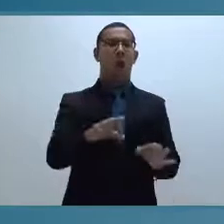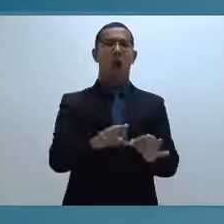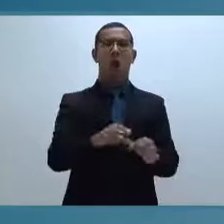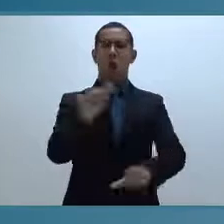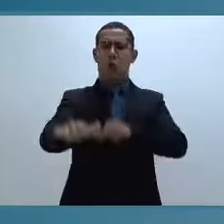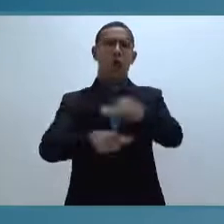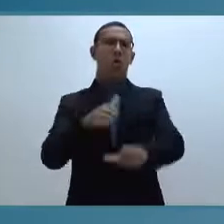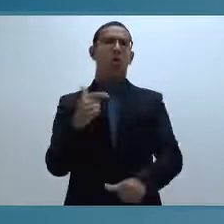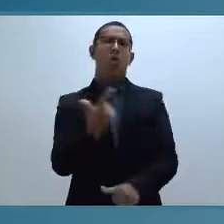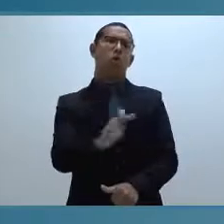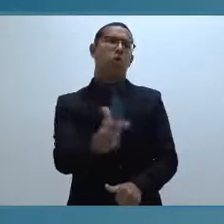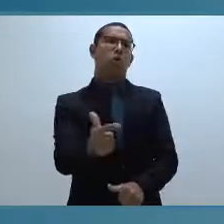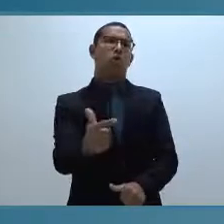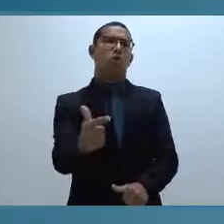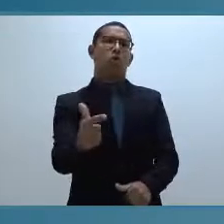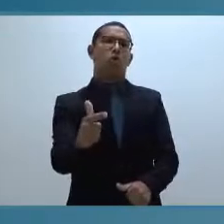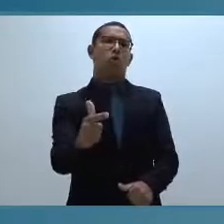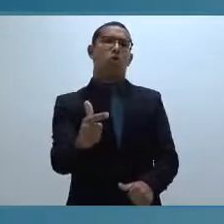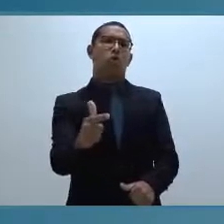outros requisitos, porque